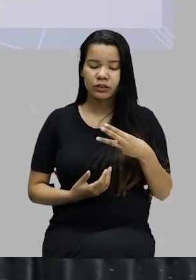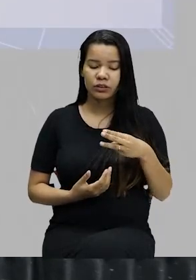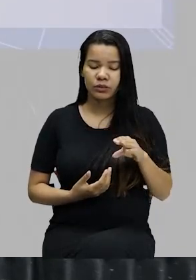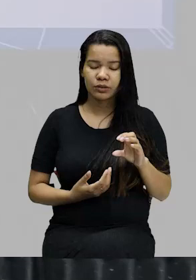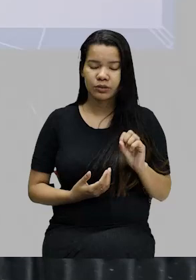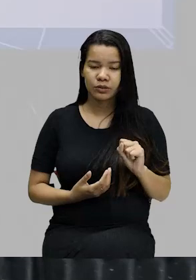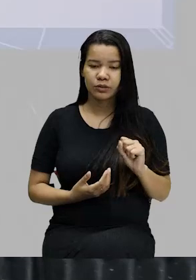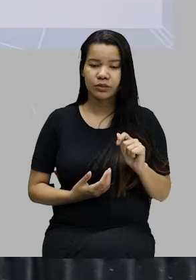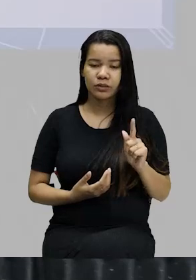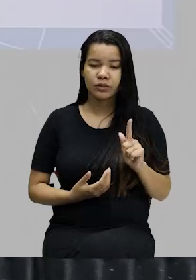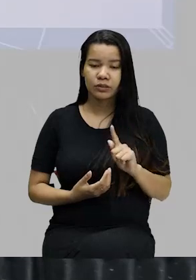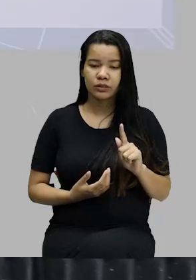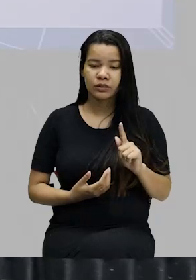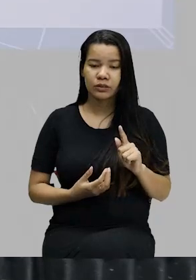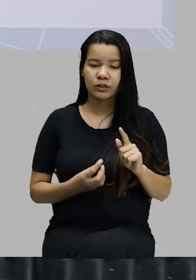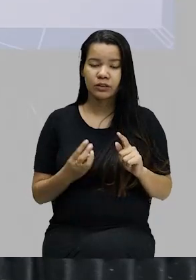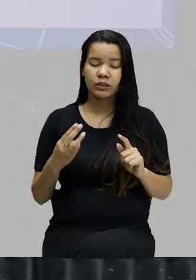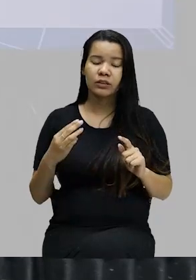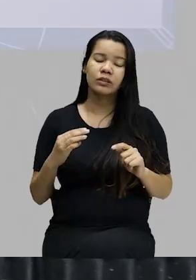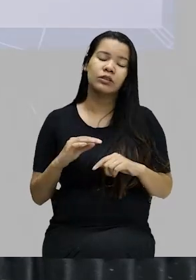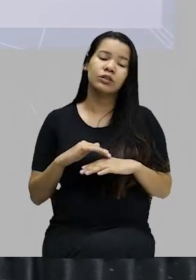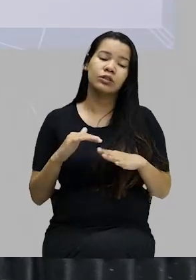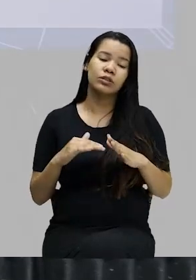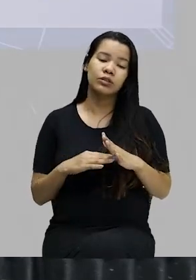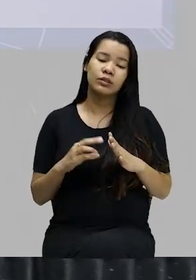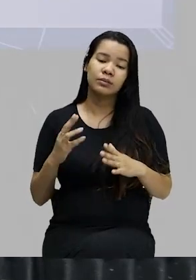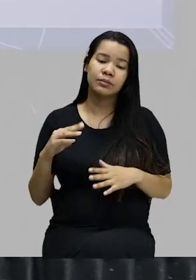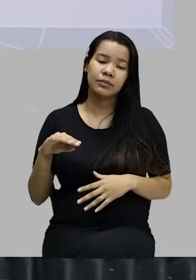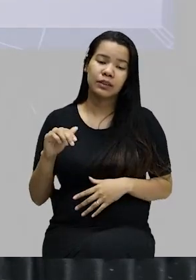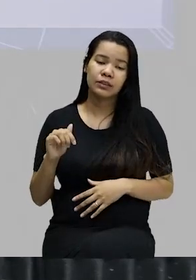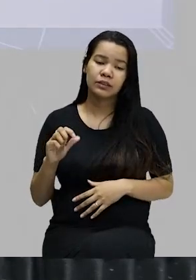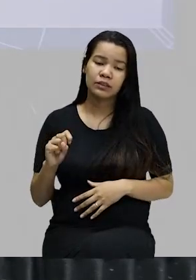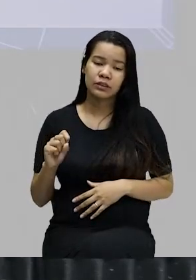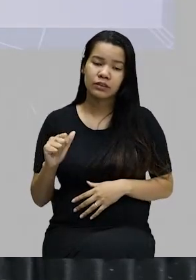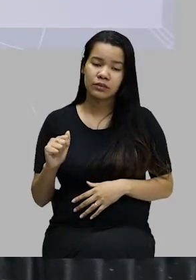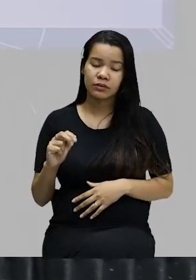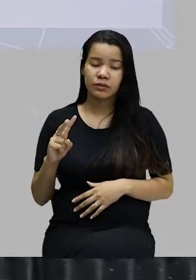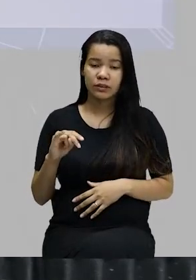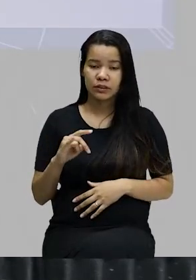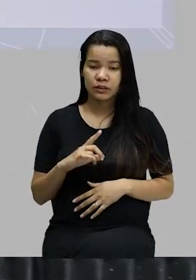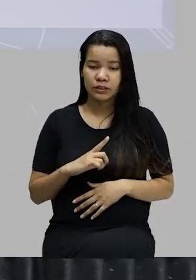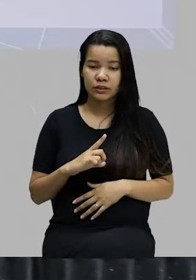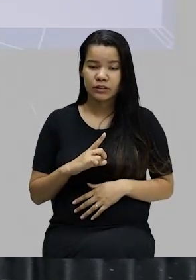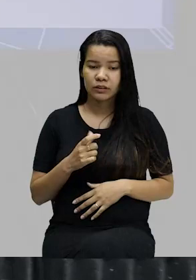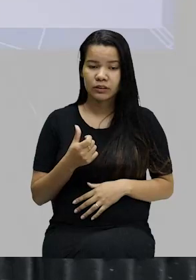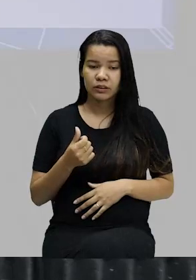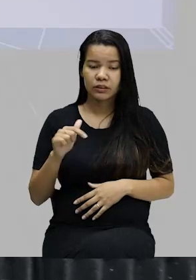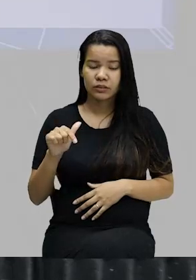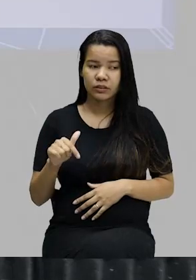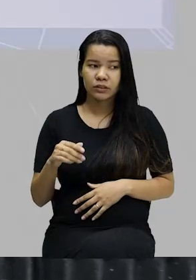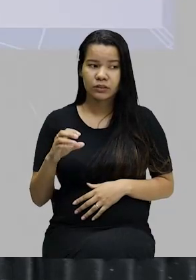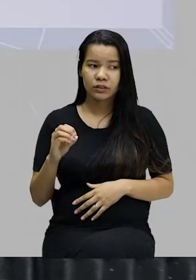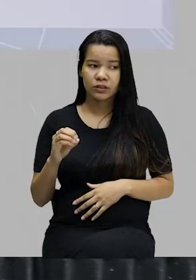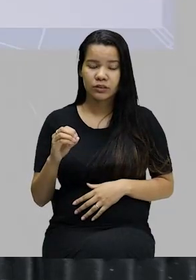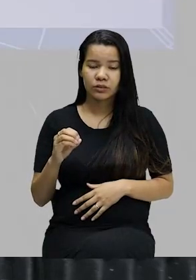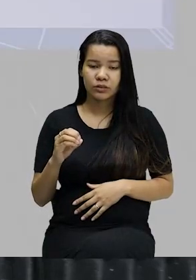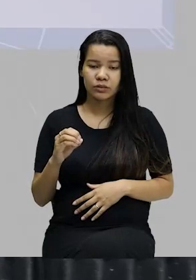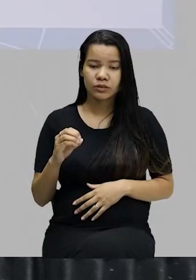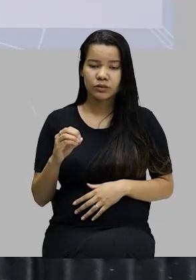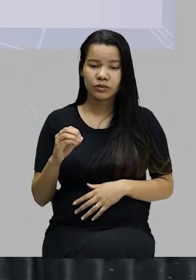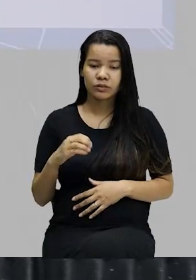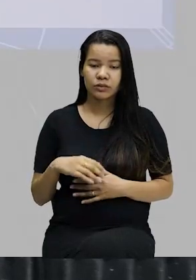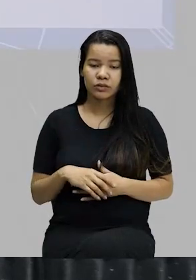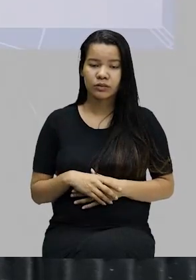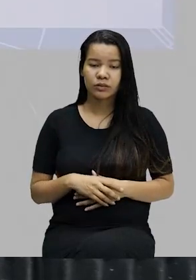gramas de urânio, essa massa toda vai conter 6,02 vezes 10 elevado a